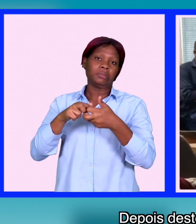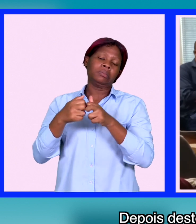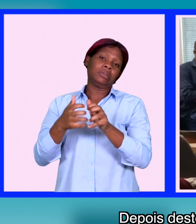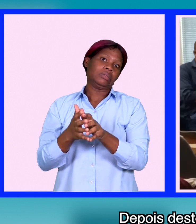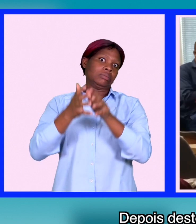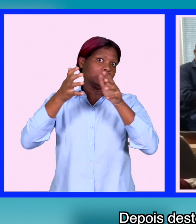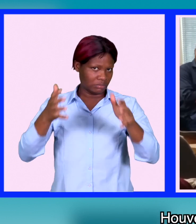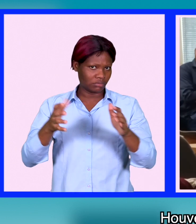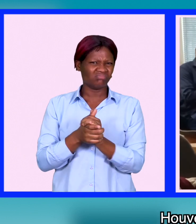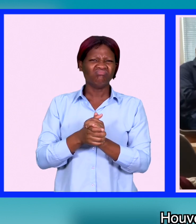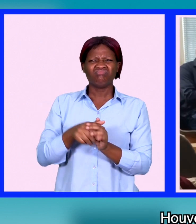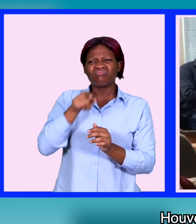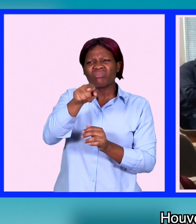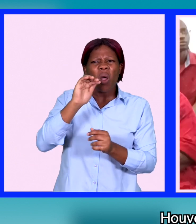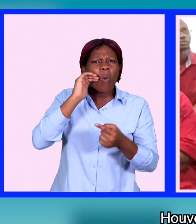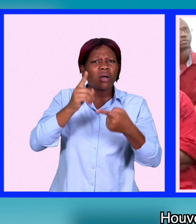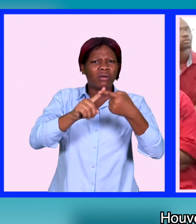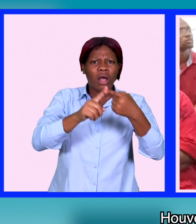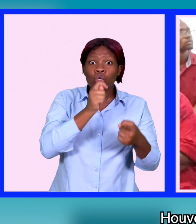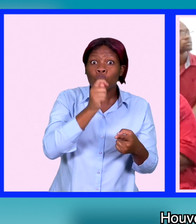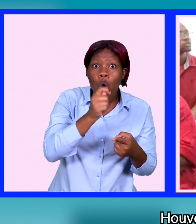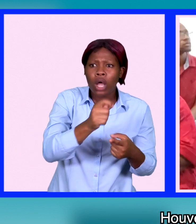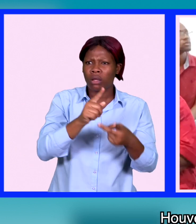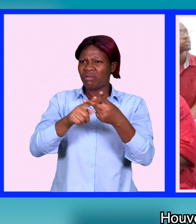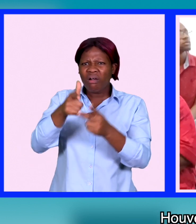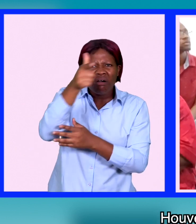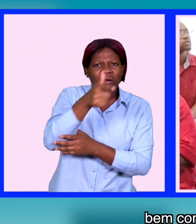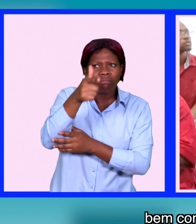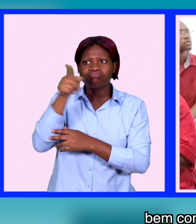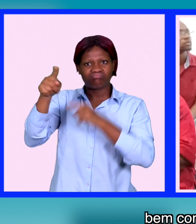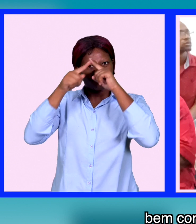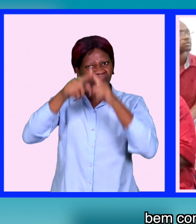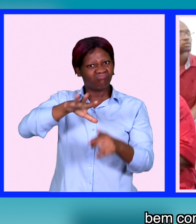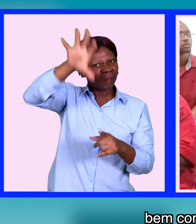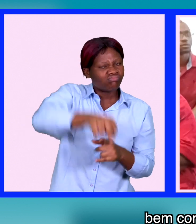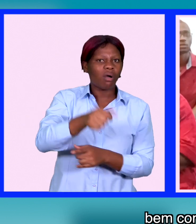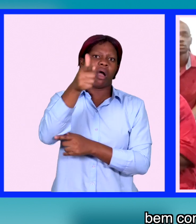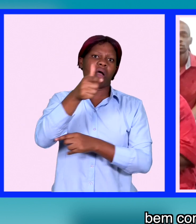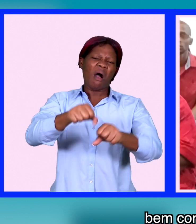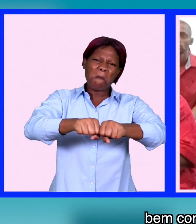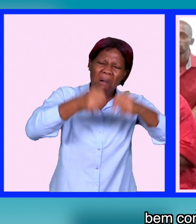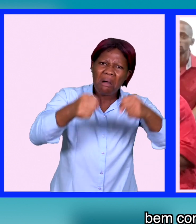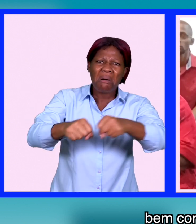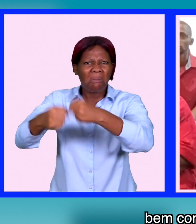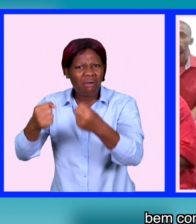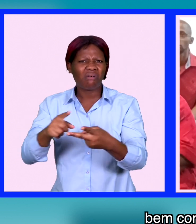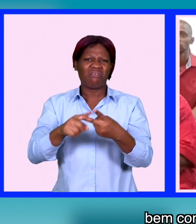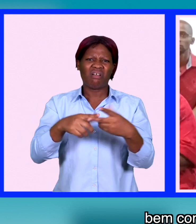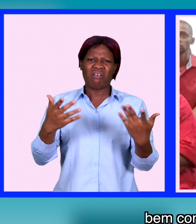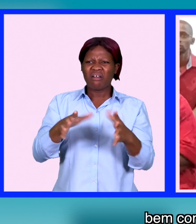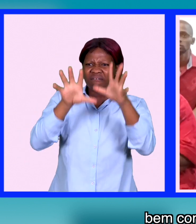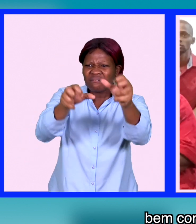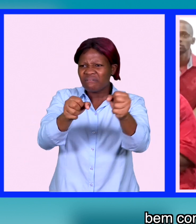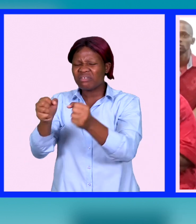classe jornalística. Houve registro de destruição de equipamentos de trabalho, bem como o impedimento de cobrir eventos públicos